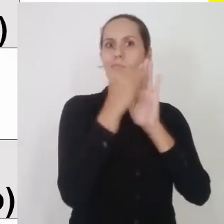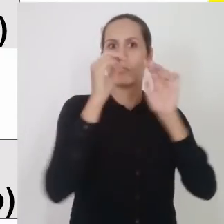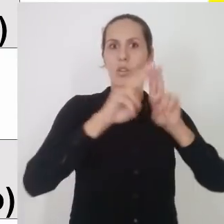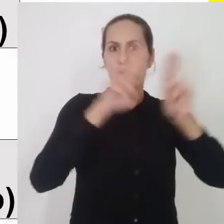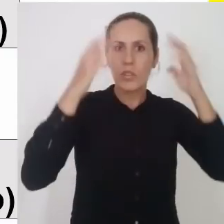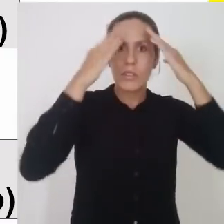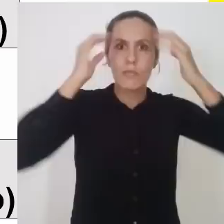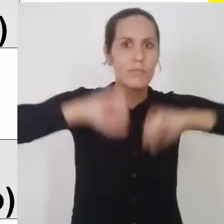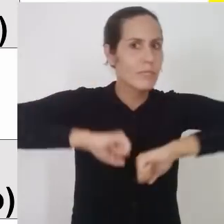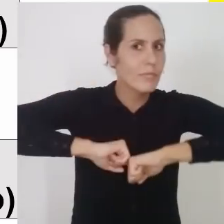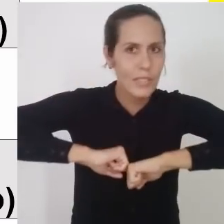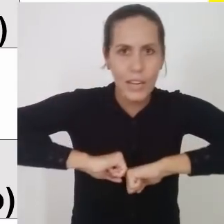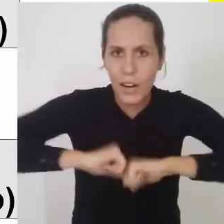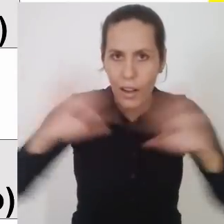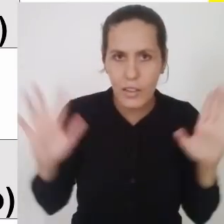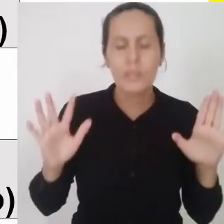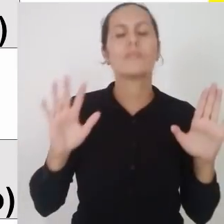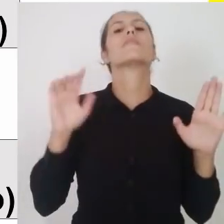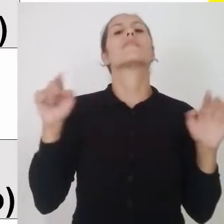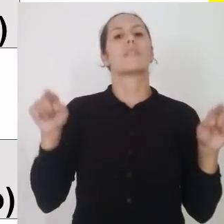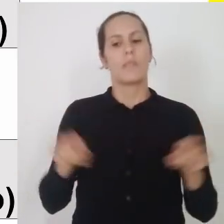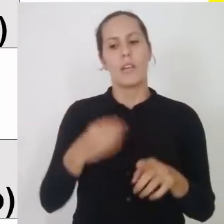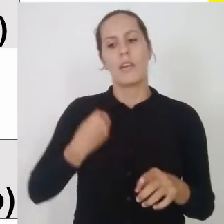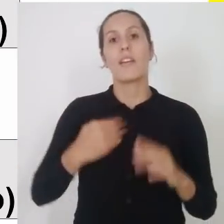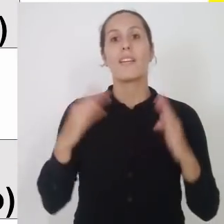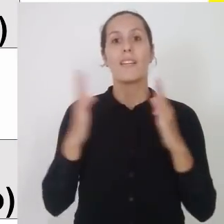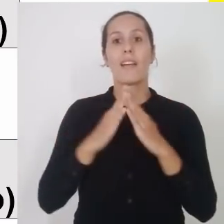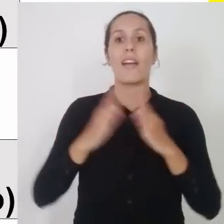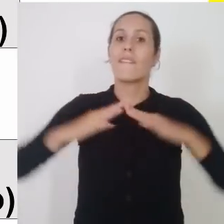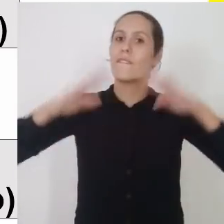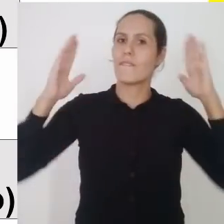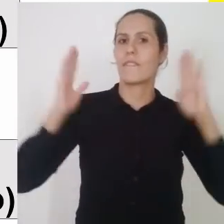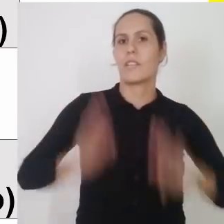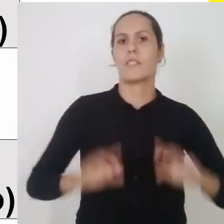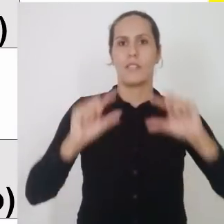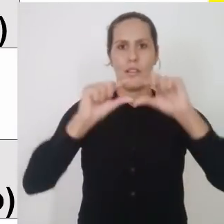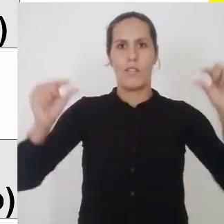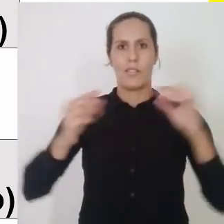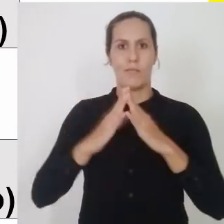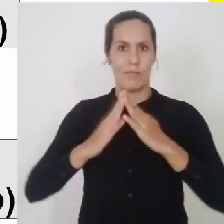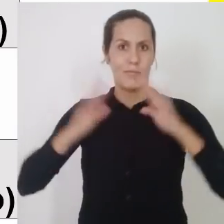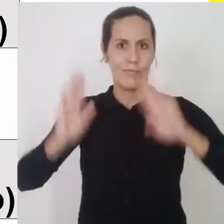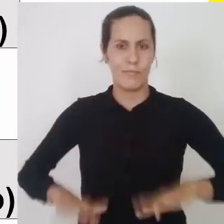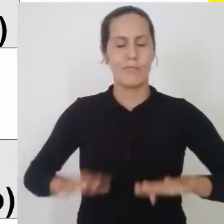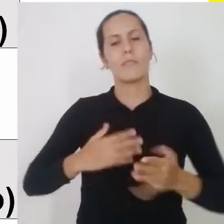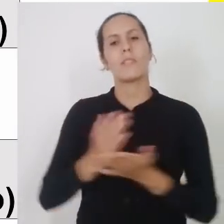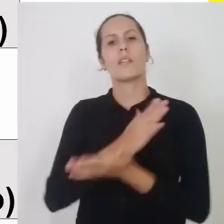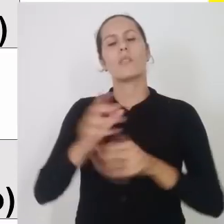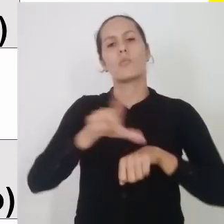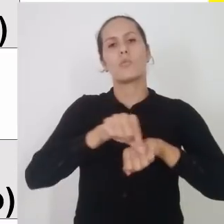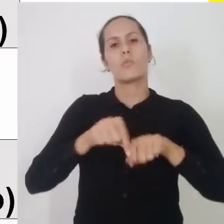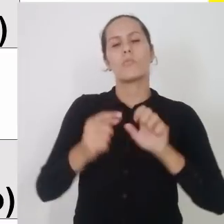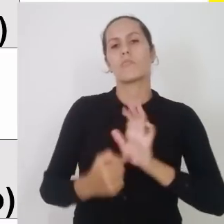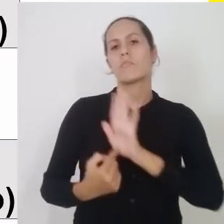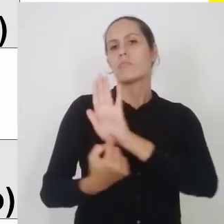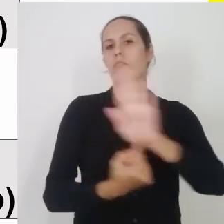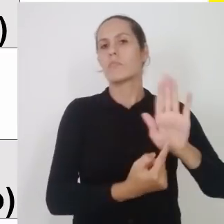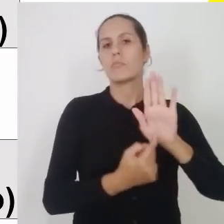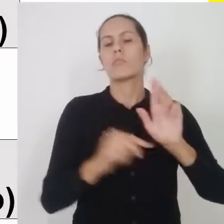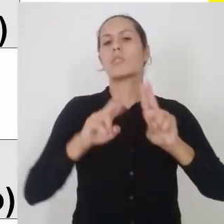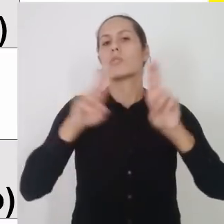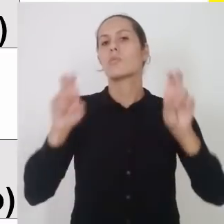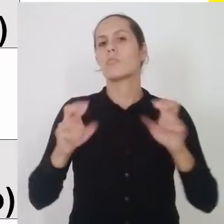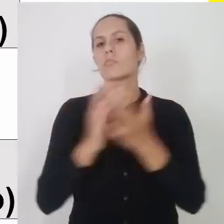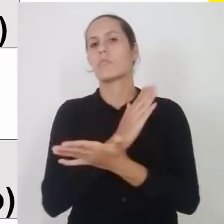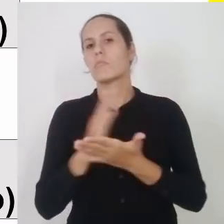com o imperativo, fique em casa. Ela traz os argumentos que são apresentados a partir da exposição das medidas do